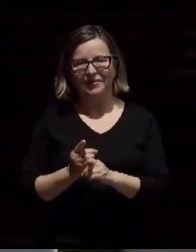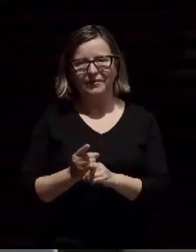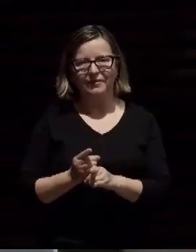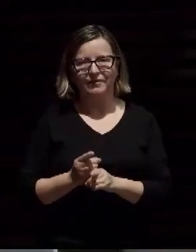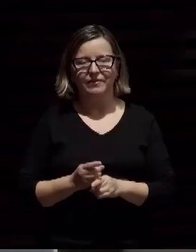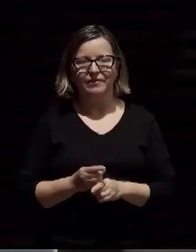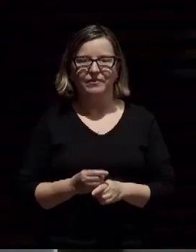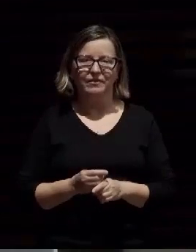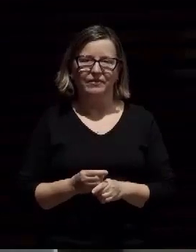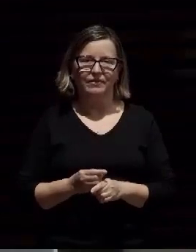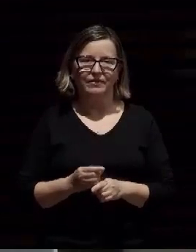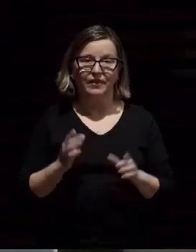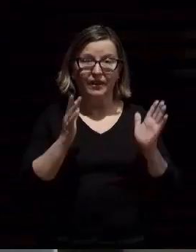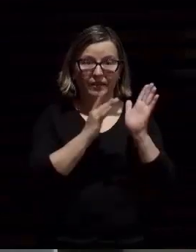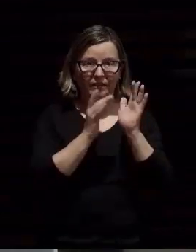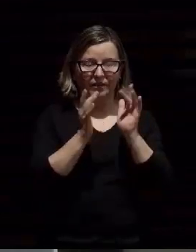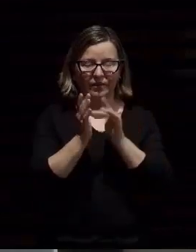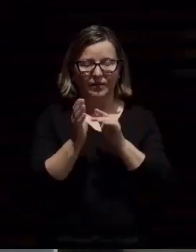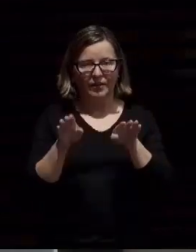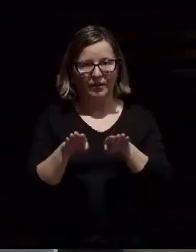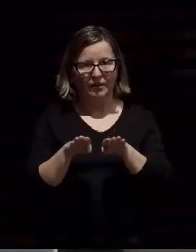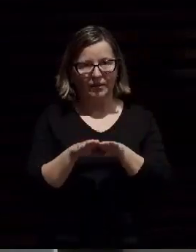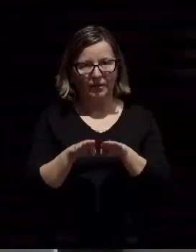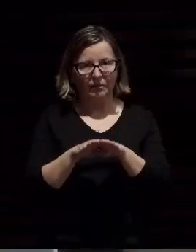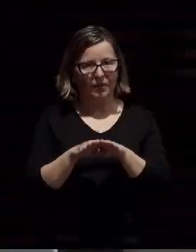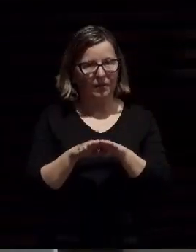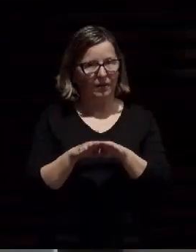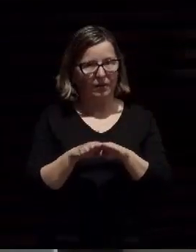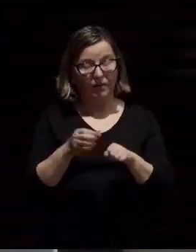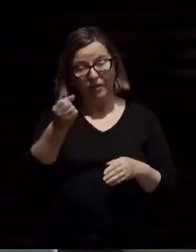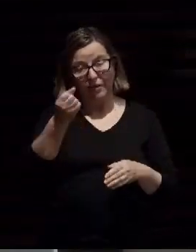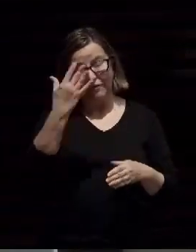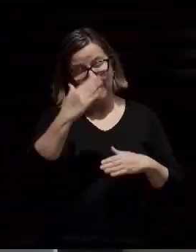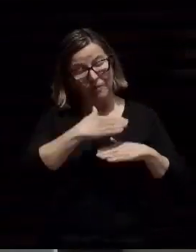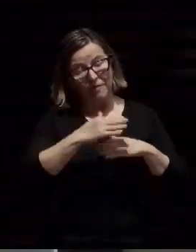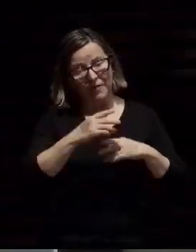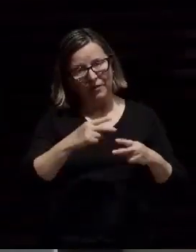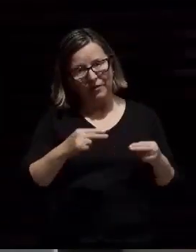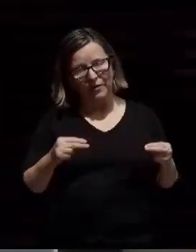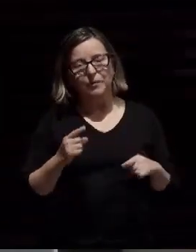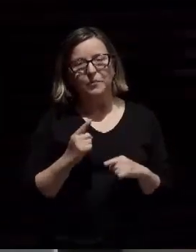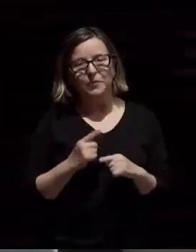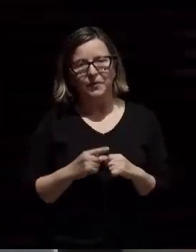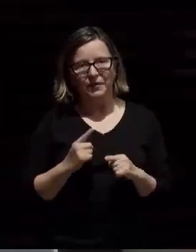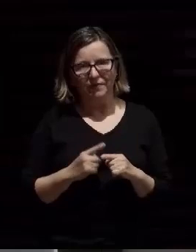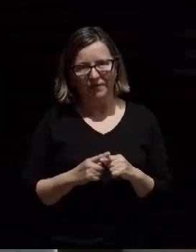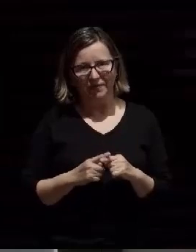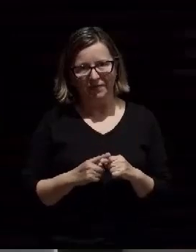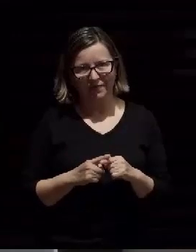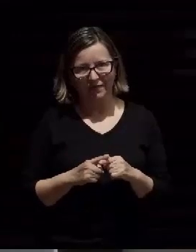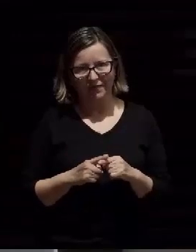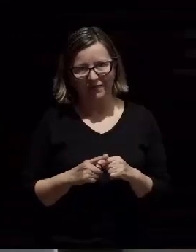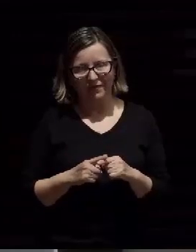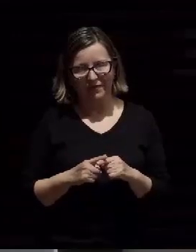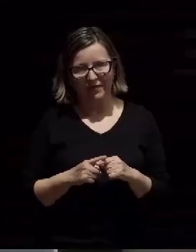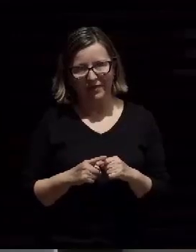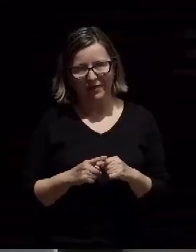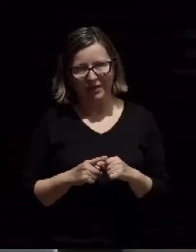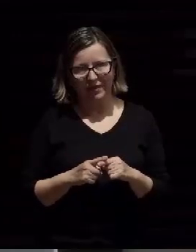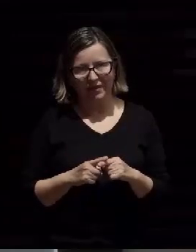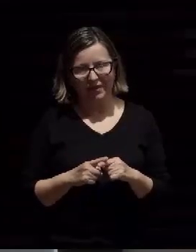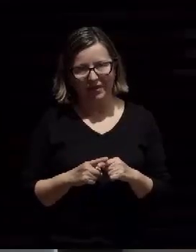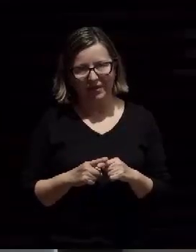Jesus também não deu aos discípulos mais revelações, porque além dessa ignorância, eles não